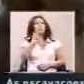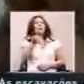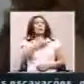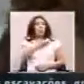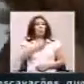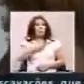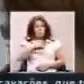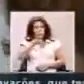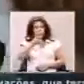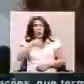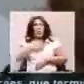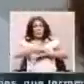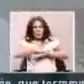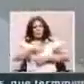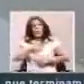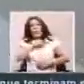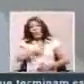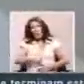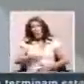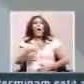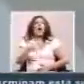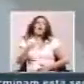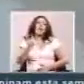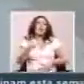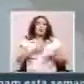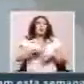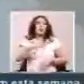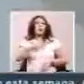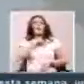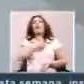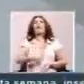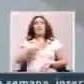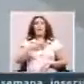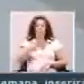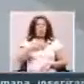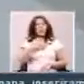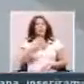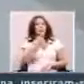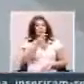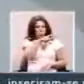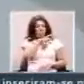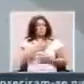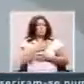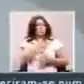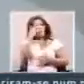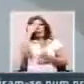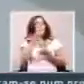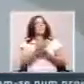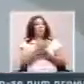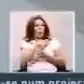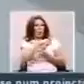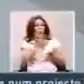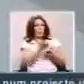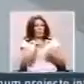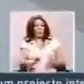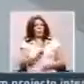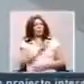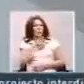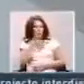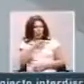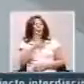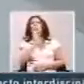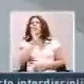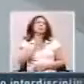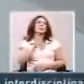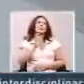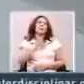praxe, já deixa de haver qualquer crime, porque é um consentimento. O que eu lhe pergunto, como também como psicóloga da Universidade do Porto, é se não há uma necessidade muito